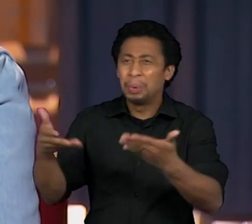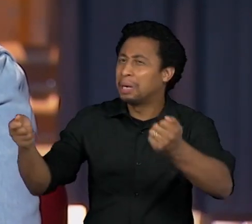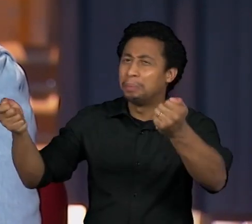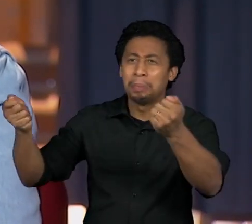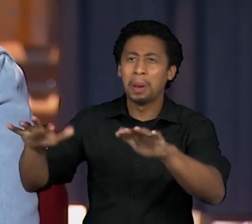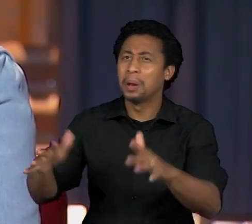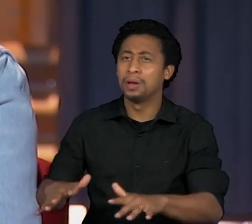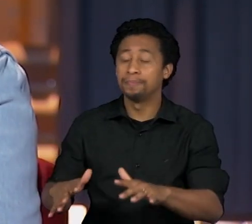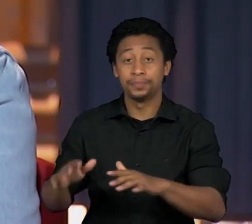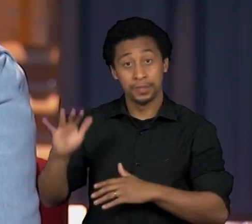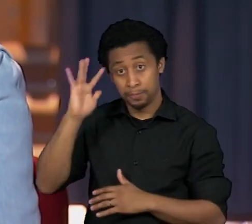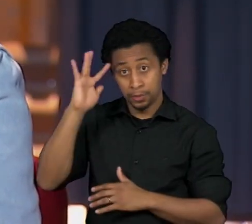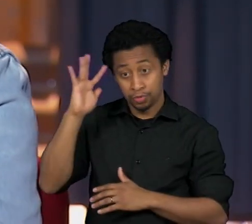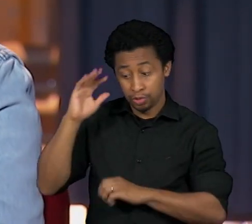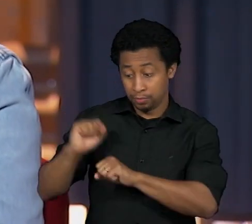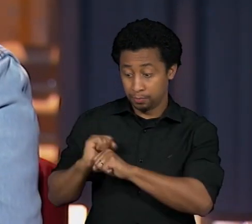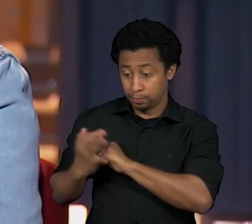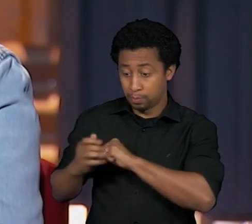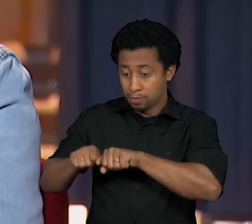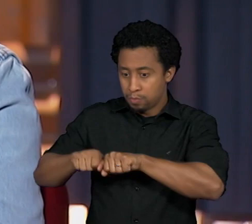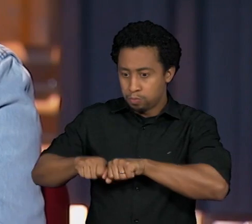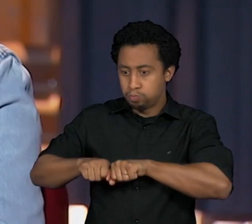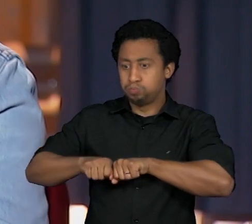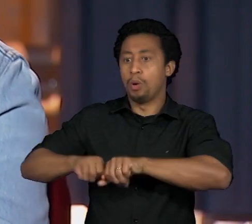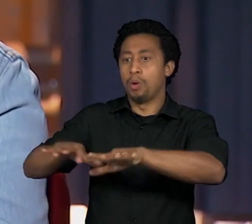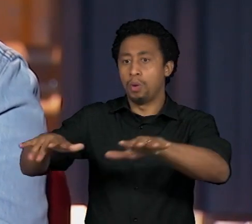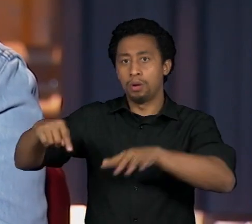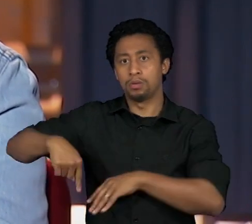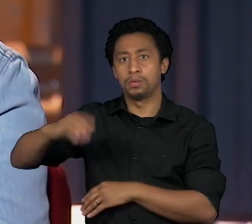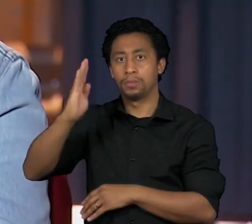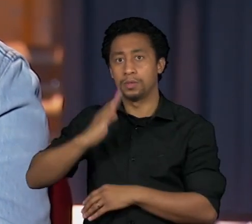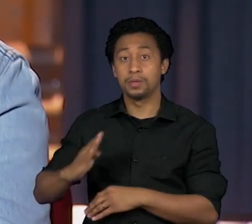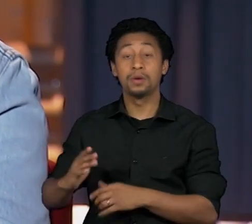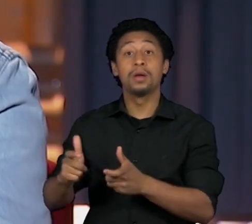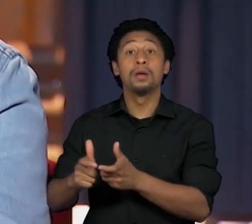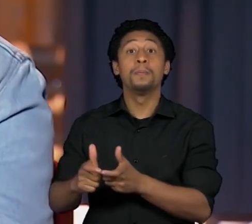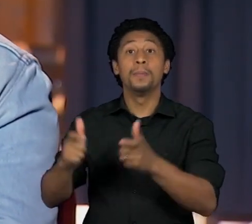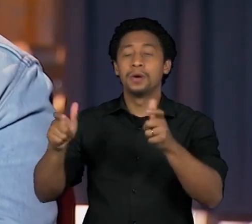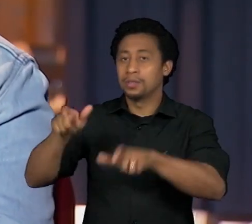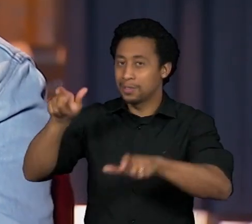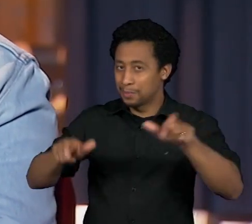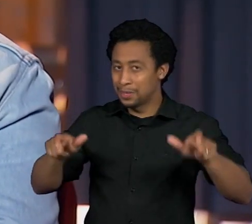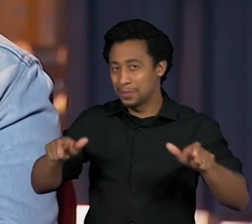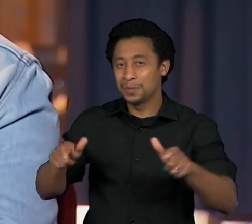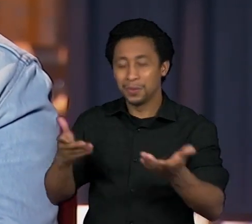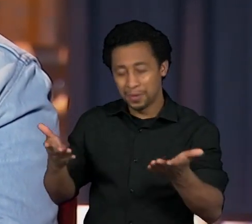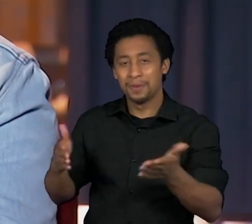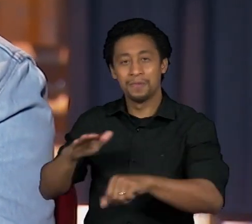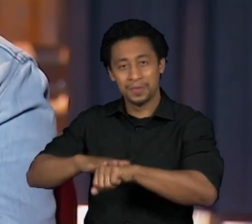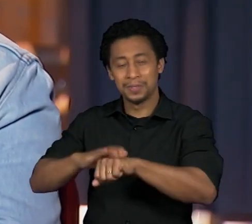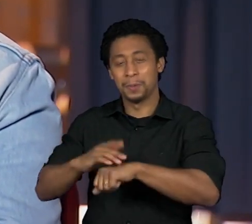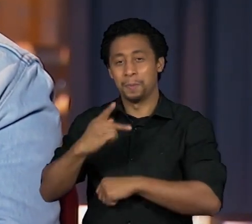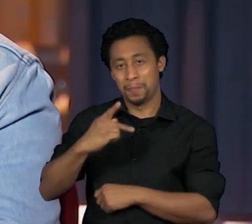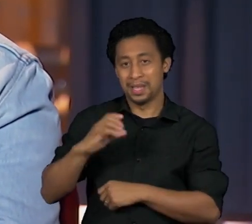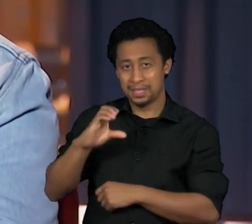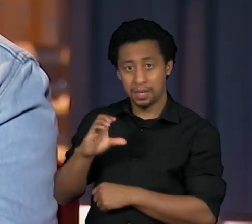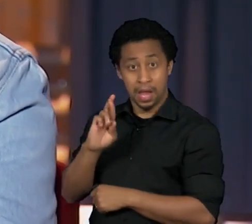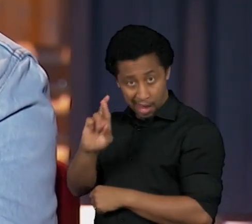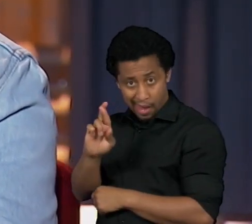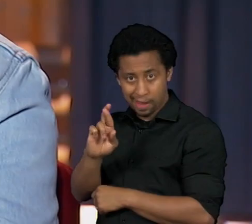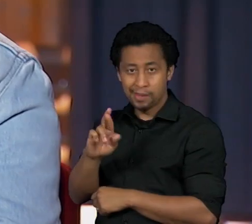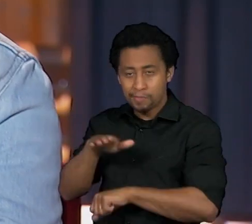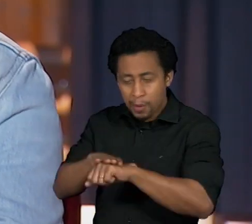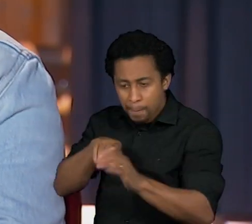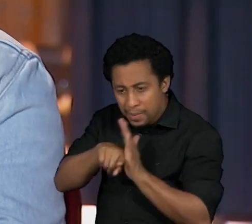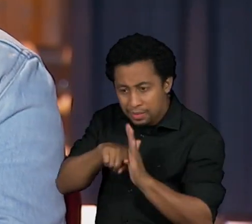pandemia explodiu, chegou ao Brasil, muitas das pessoas que estavam fazendo PCR lá na bancada eram alunas de pós-graduação